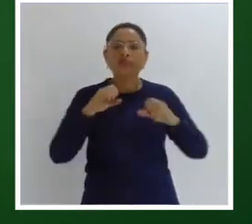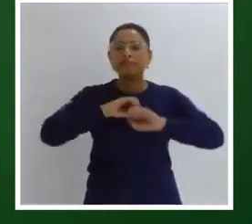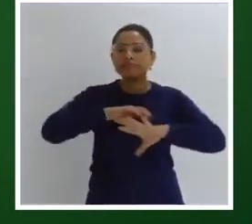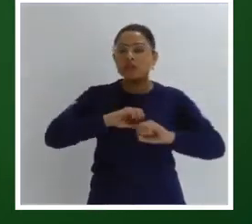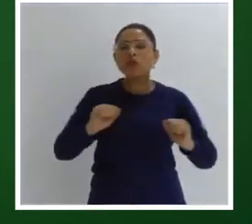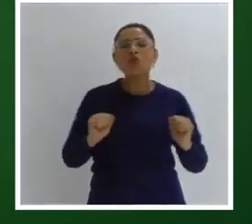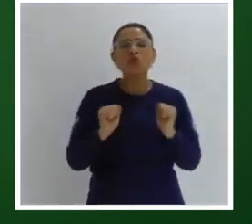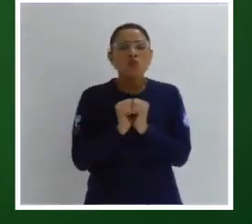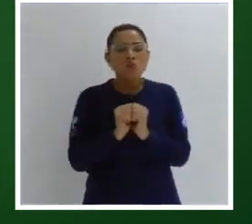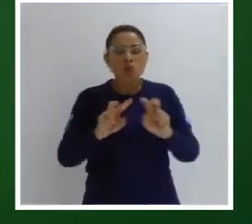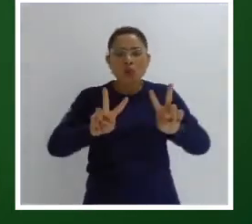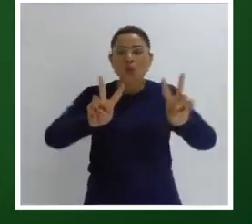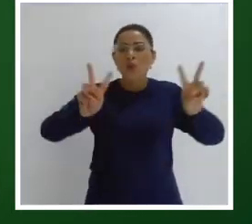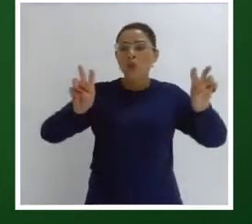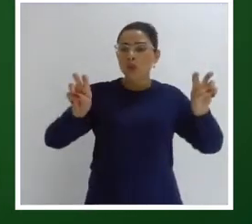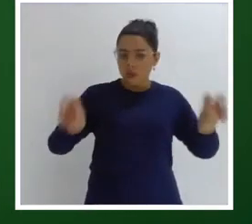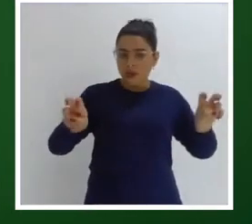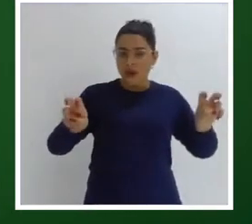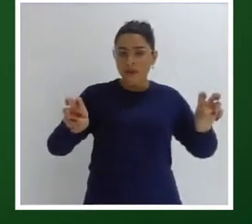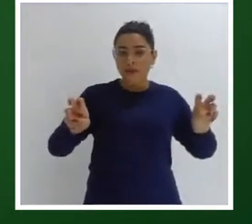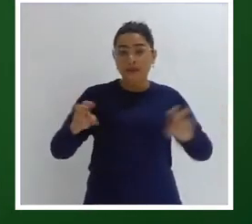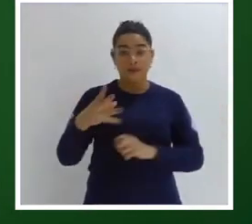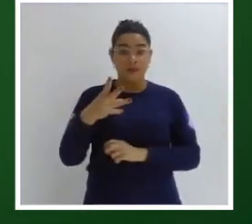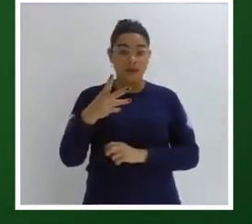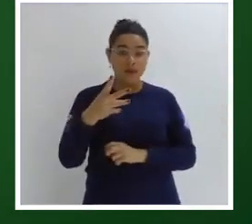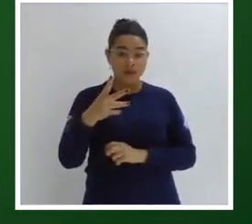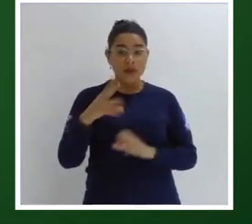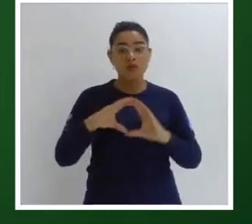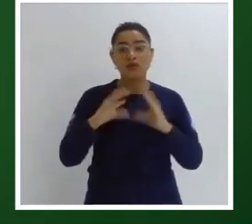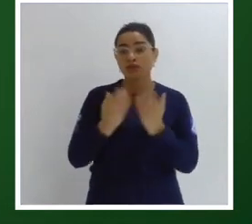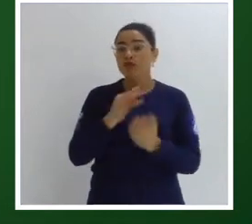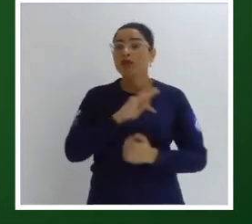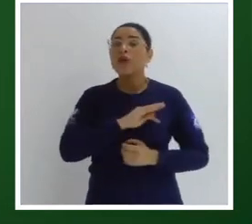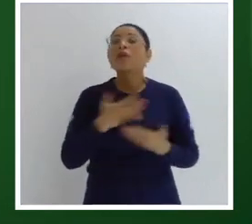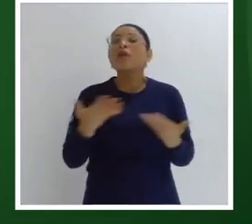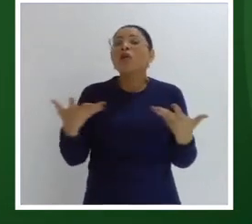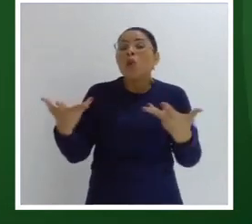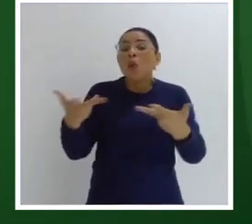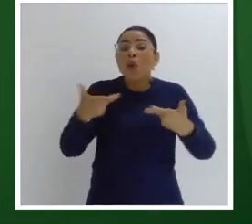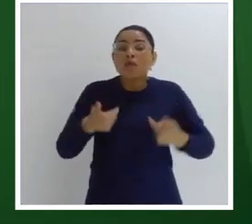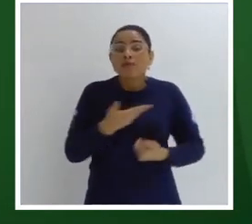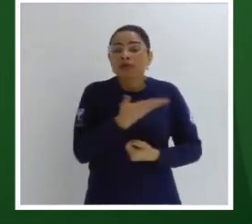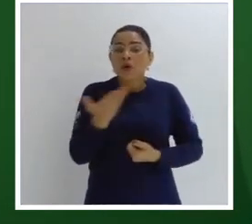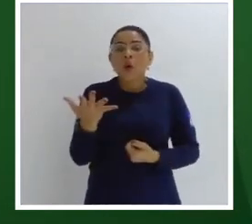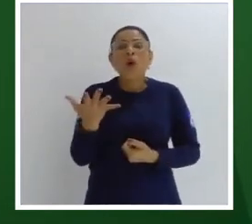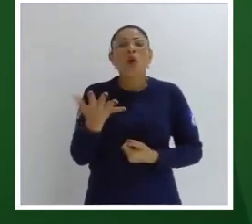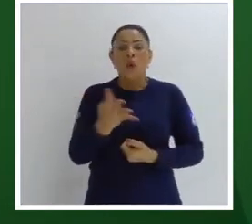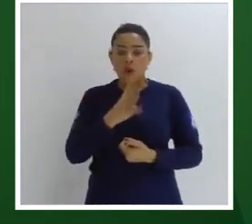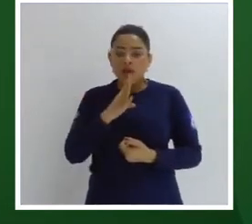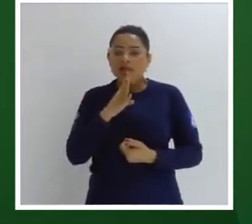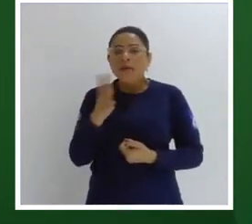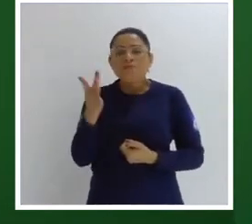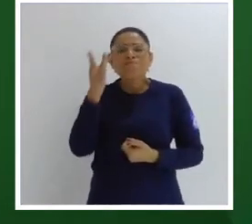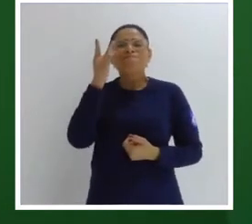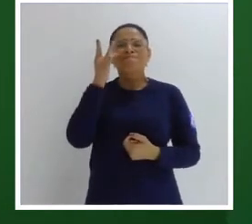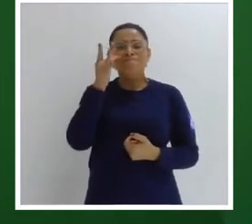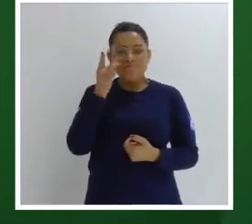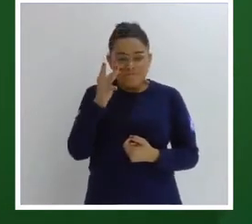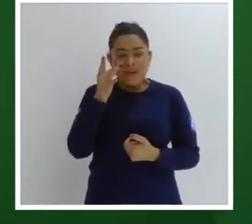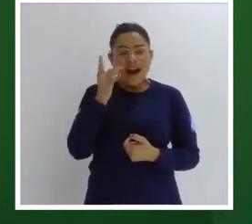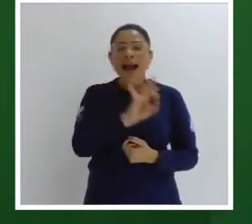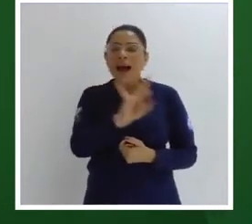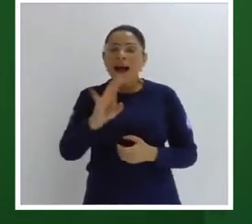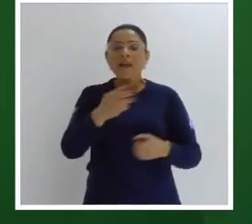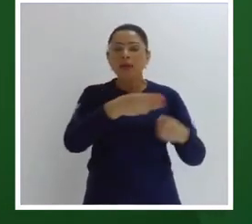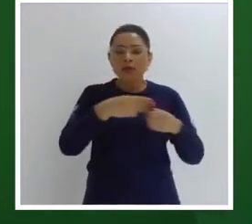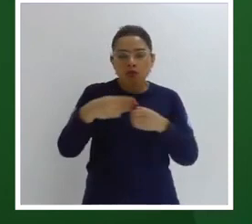essa temática que nós tratamos nesse terceiro fórmula então a gente te convida para conhecer presencialmente os